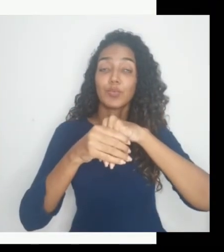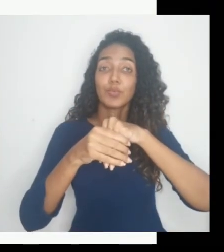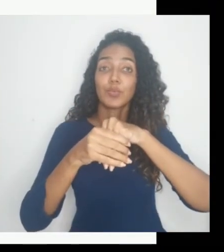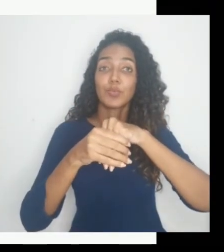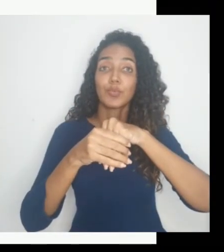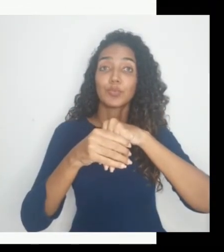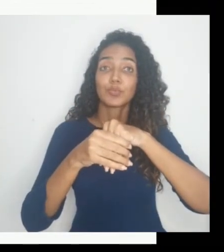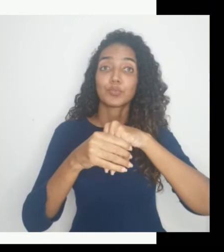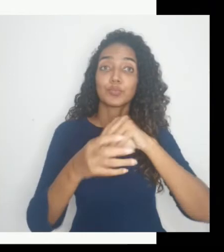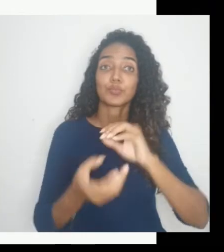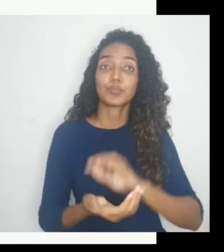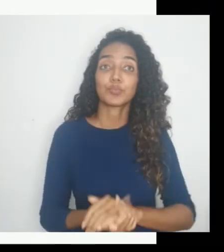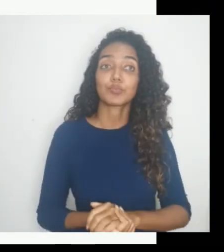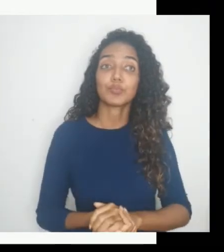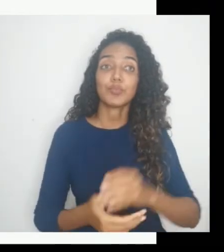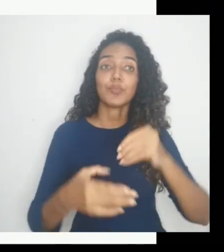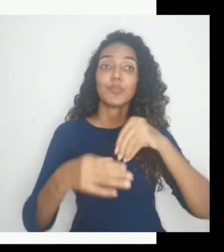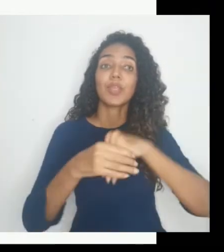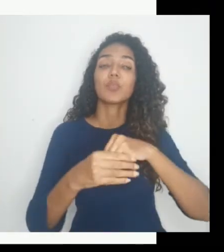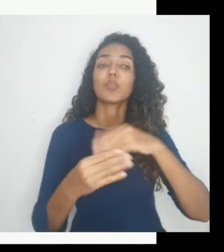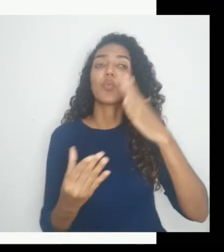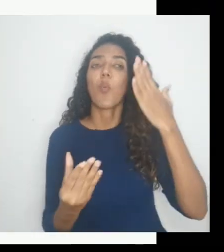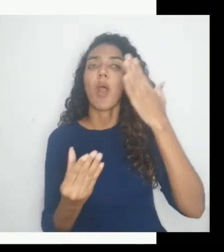que tem exatamente o mesmo nome,